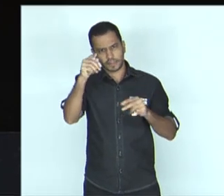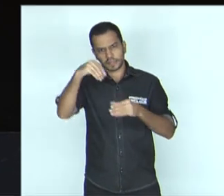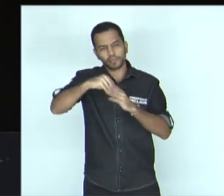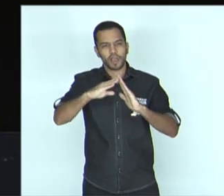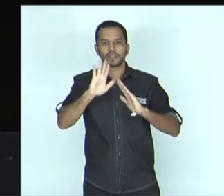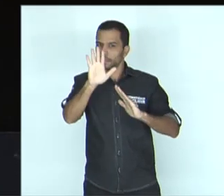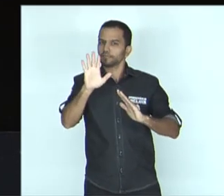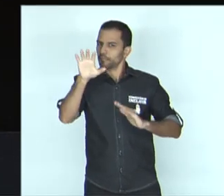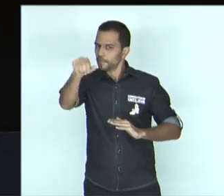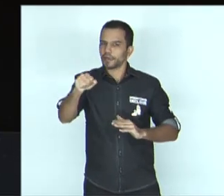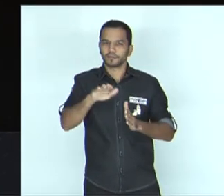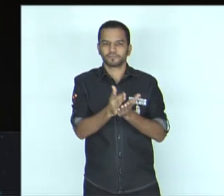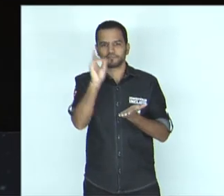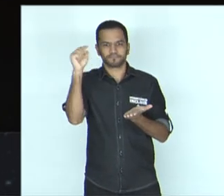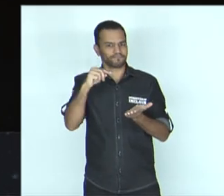Bíblia.